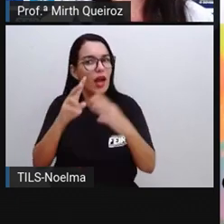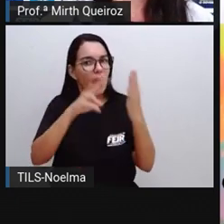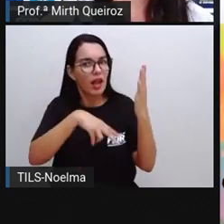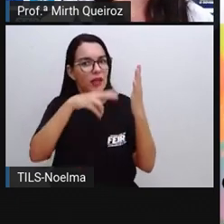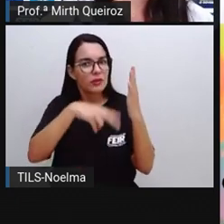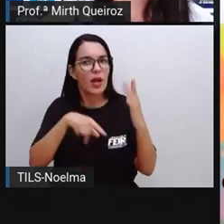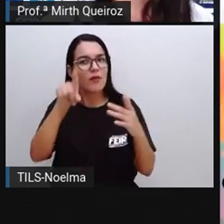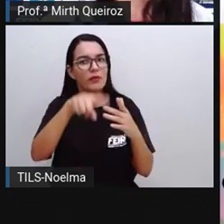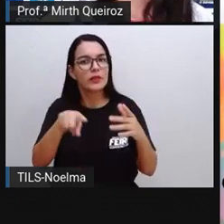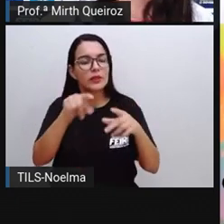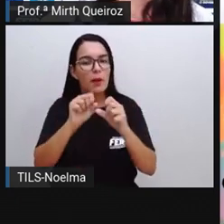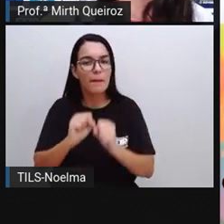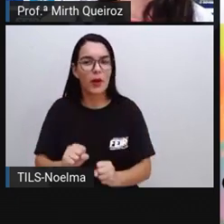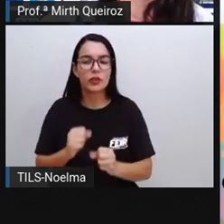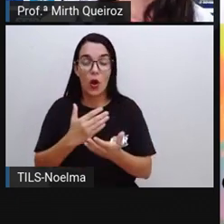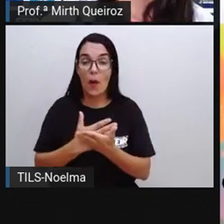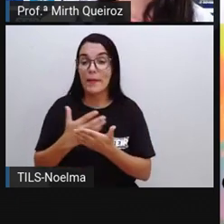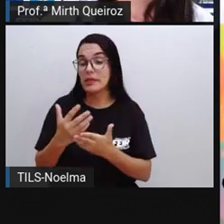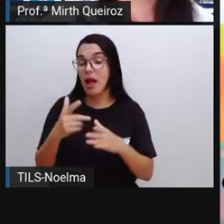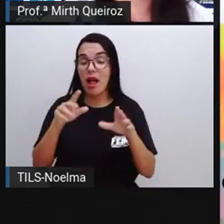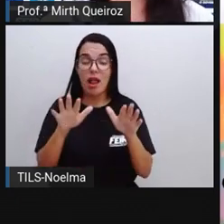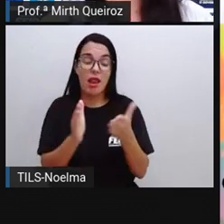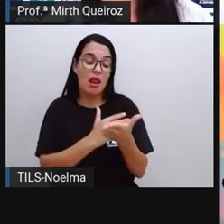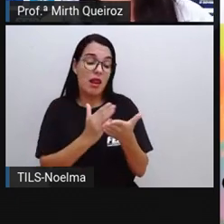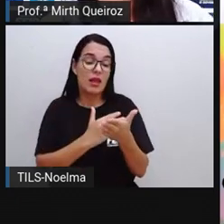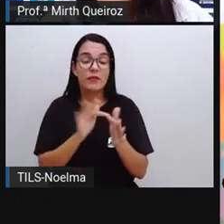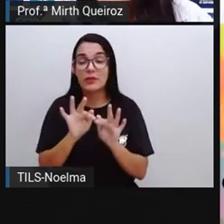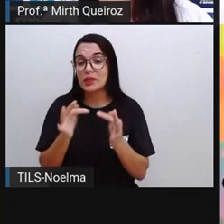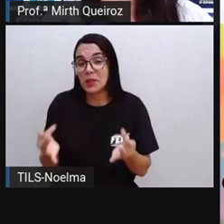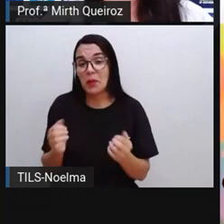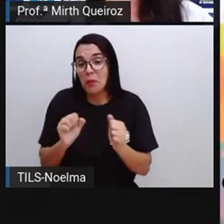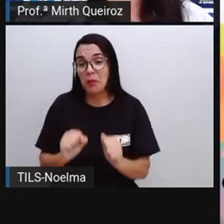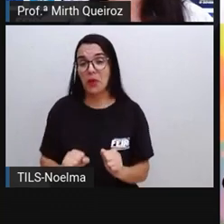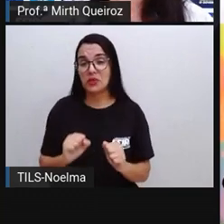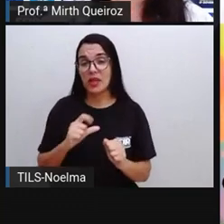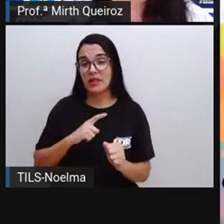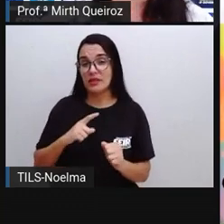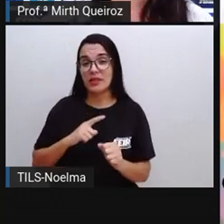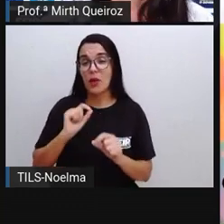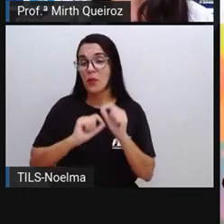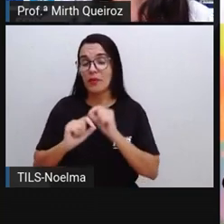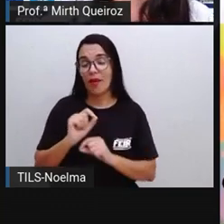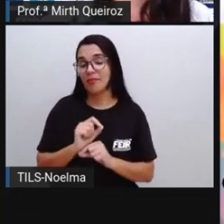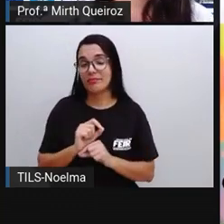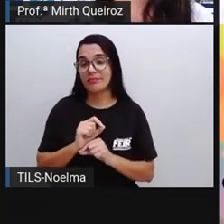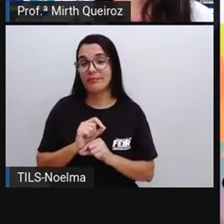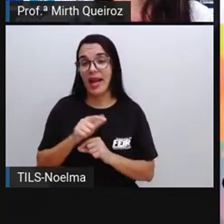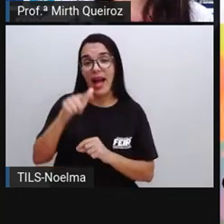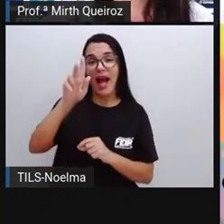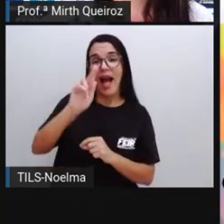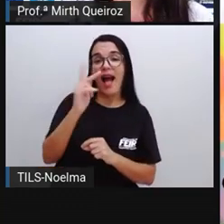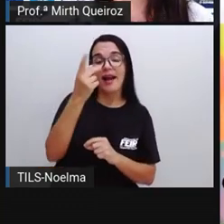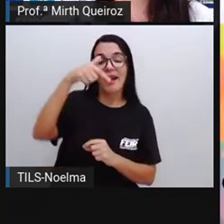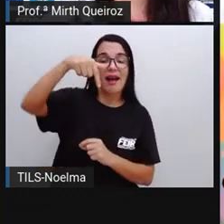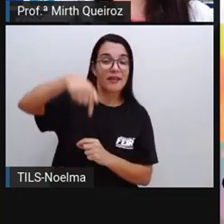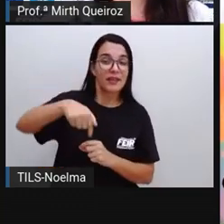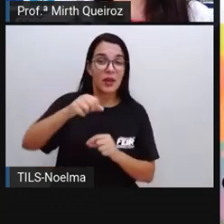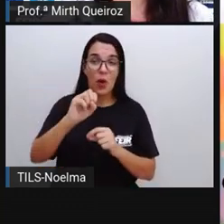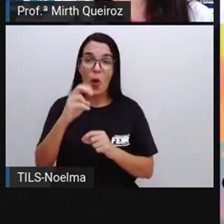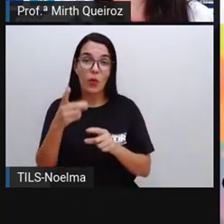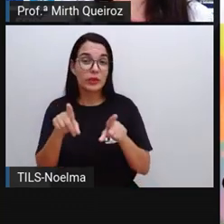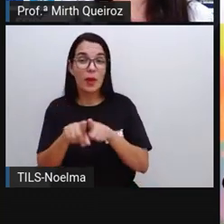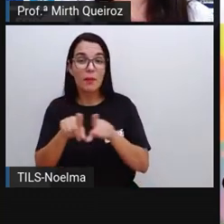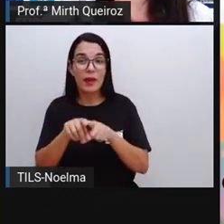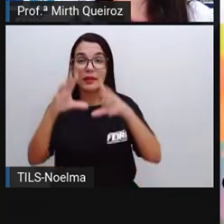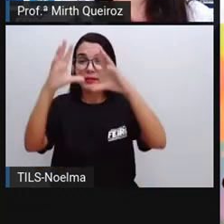Vocês podem começar com livros mais simples, né? Pode começar, por exemplo, com a leitura de um gibi, ou então com a leitura dos contos